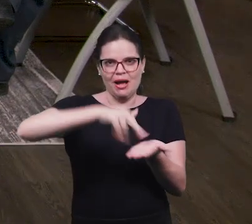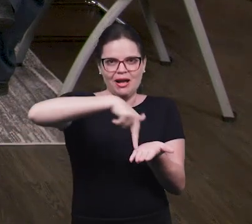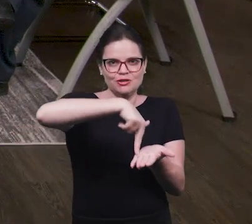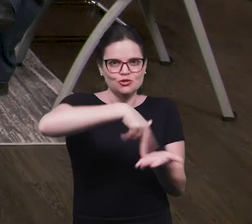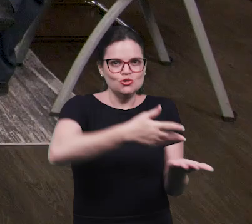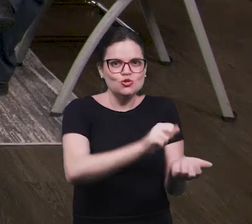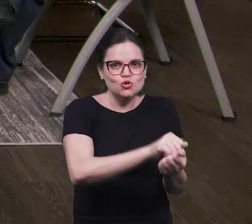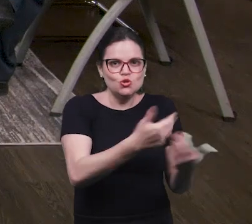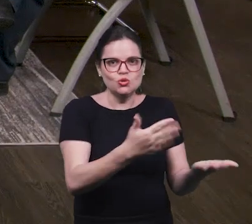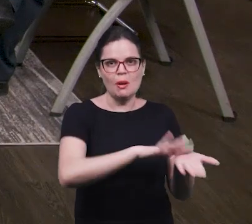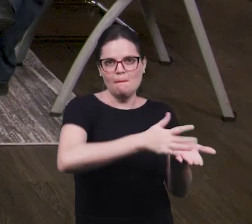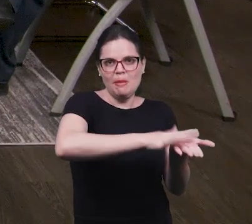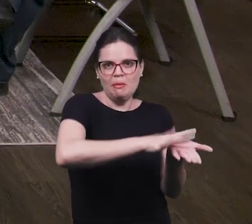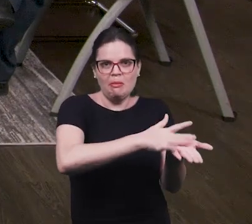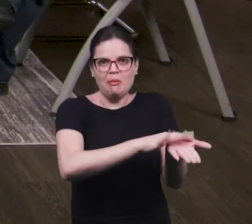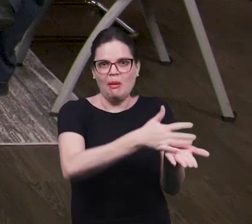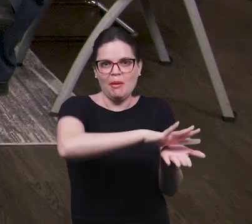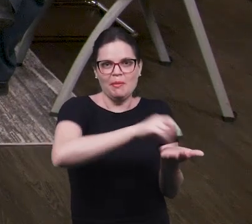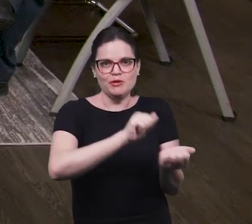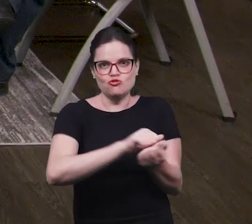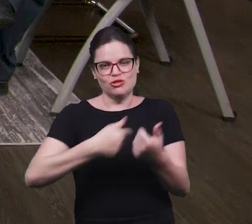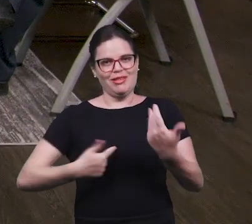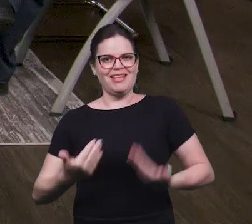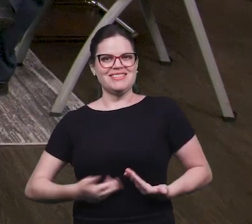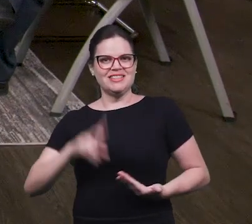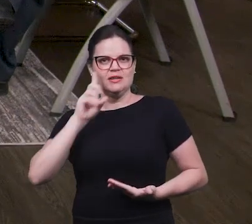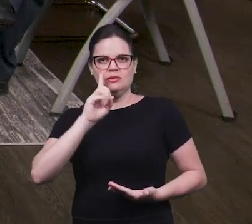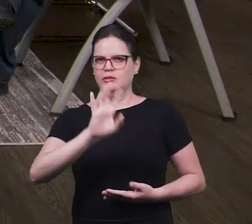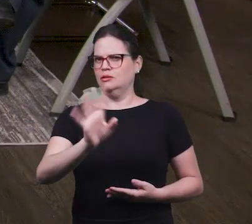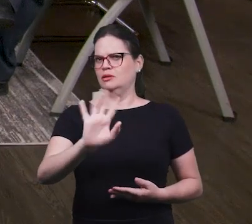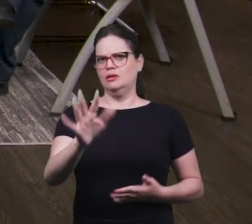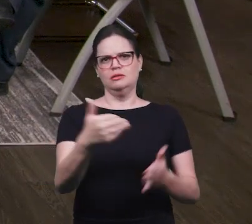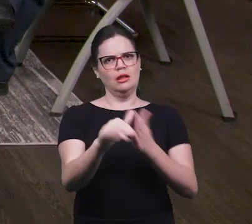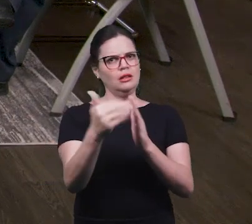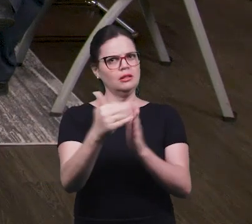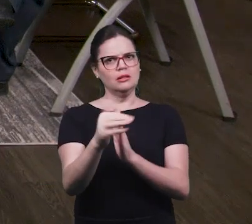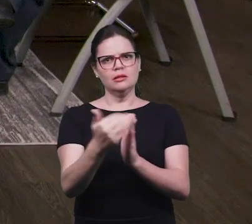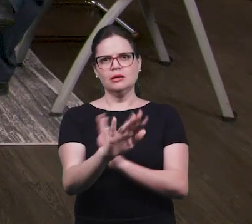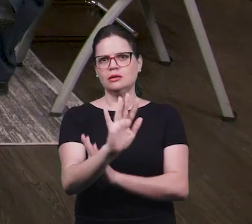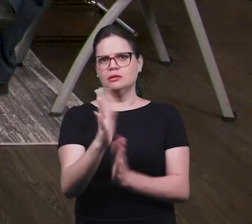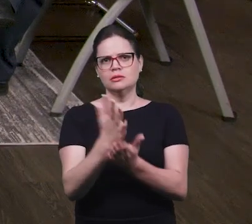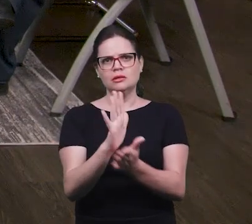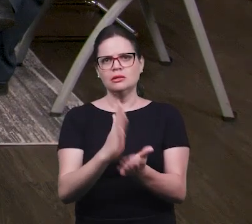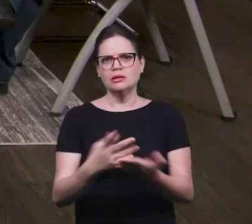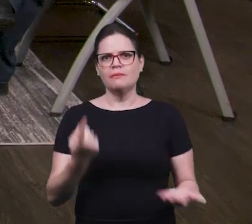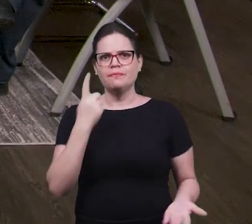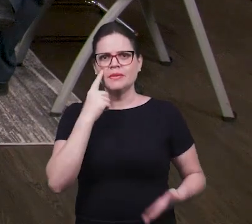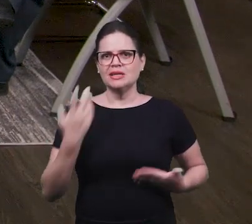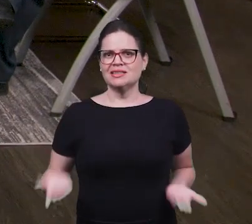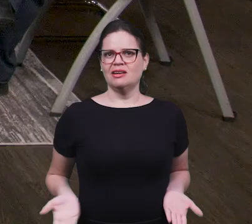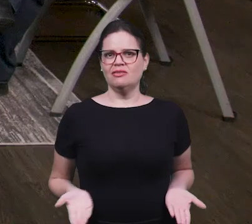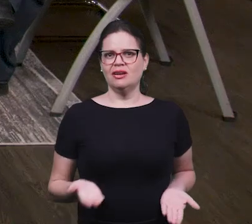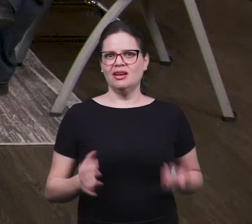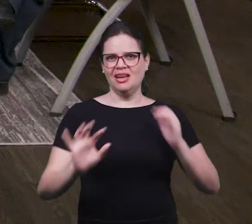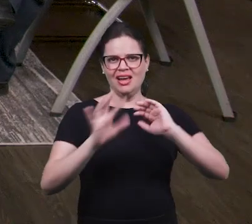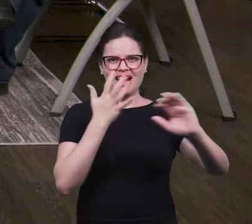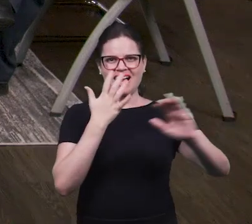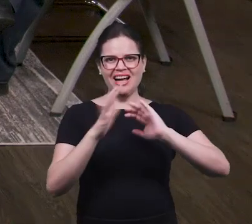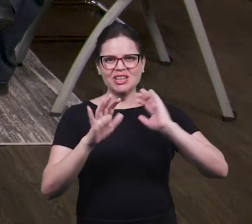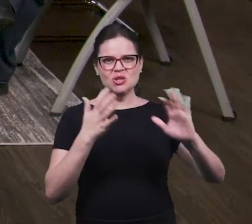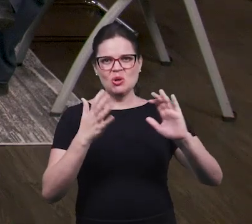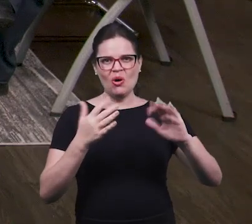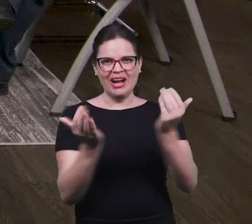na Paraíba, não sei aonde, há um grupo de cantora evangélica, gospel, abrindo o carnaval. Eu pergunto,